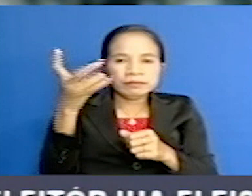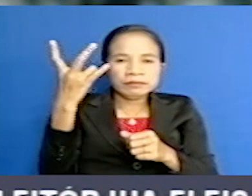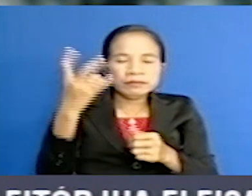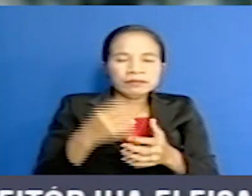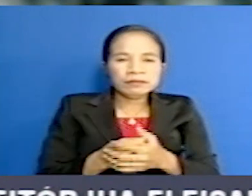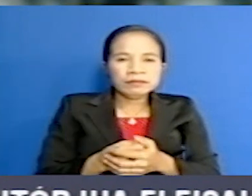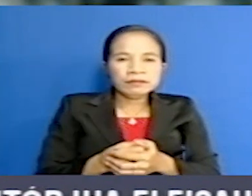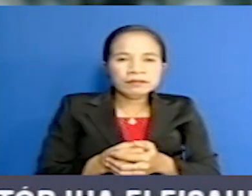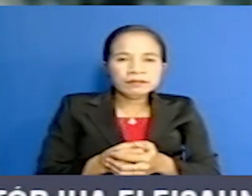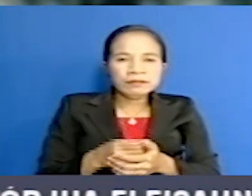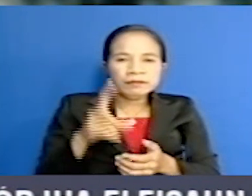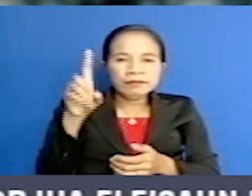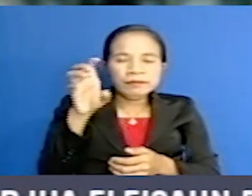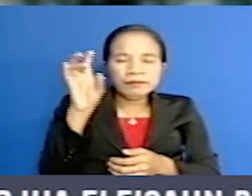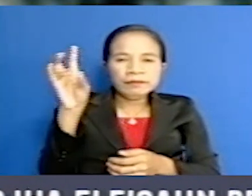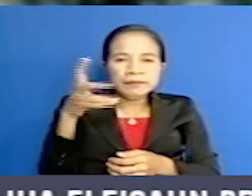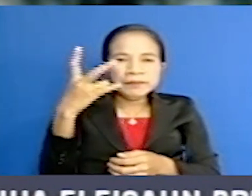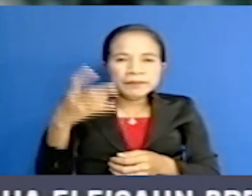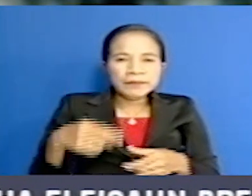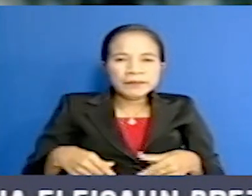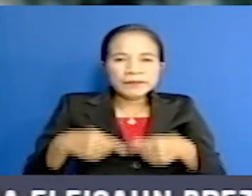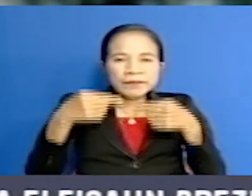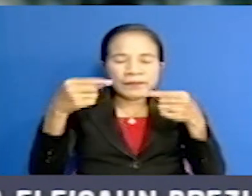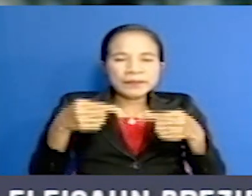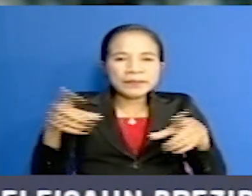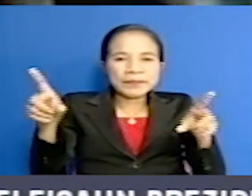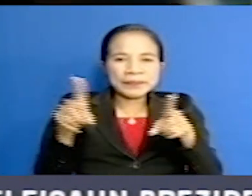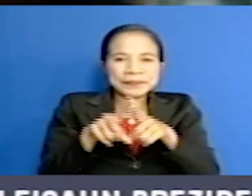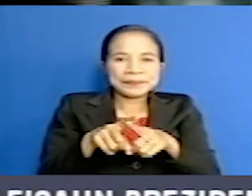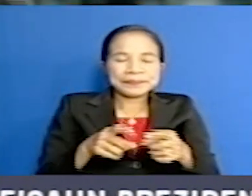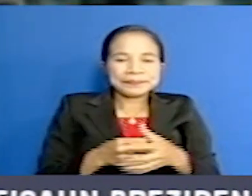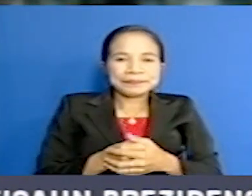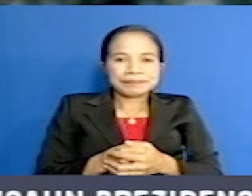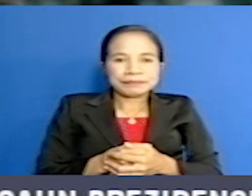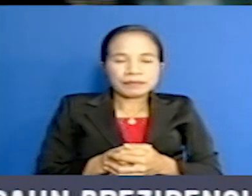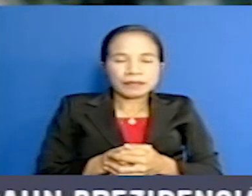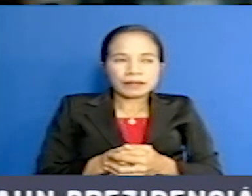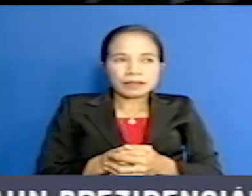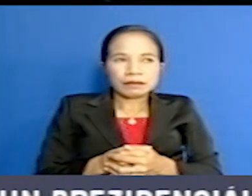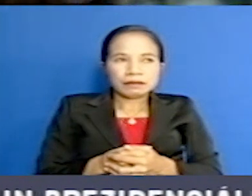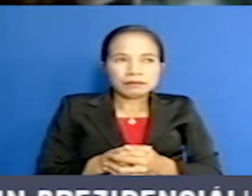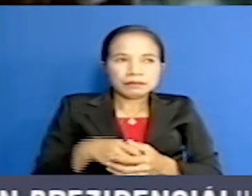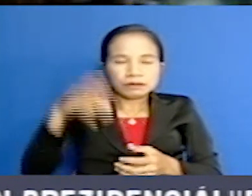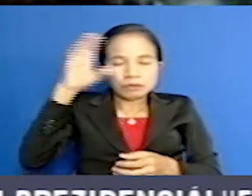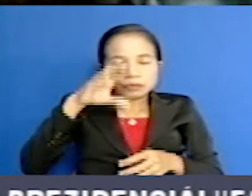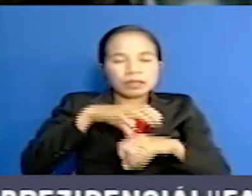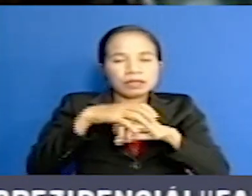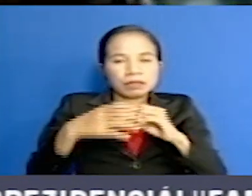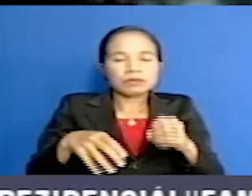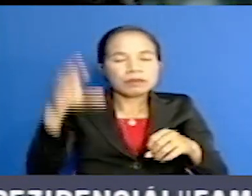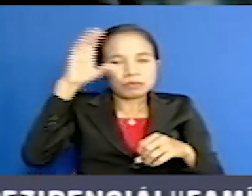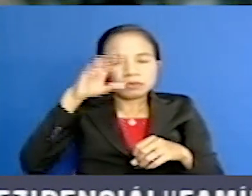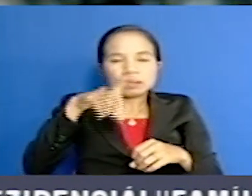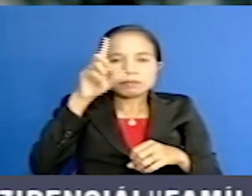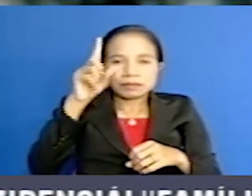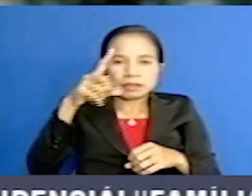117. Hosi 117 ida ne ita atribui montante ne behanesan. Ni rasik bahalo ne uma o buka badayan mos ni buka rasik.